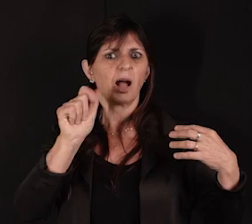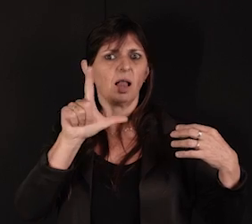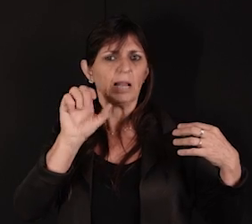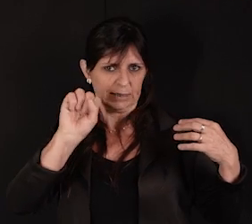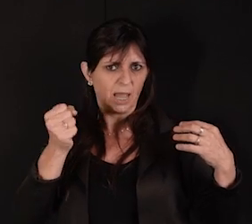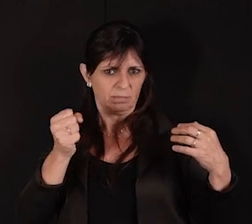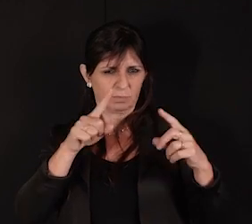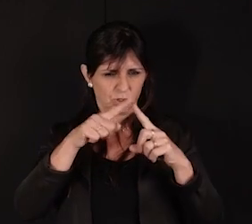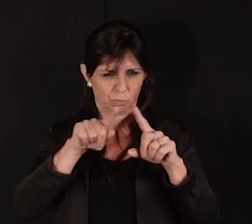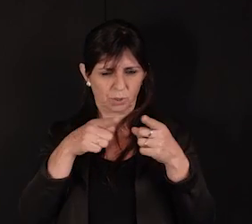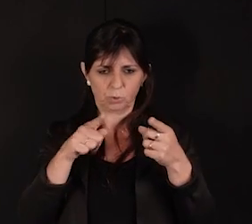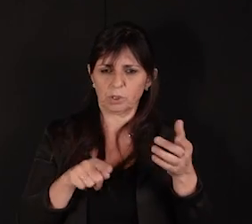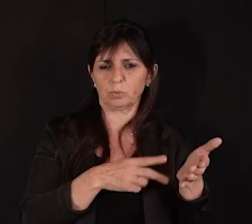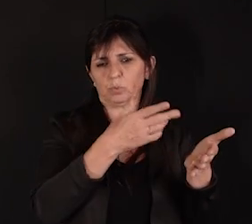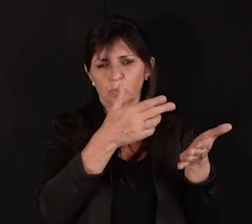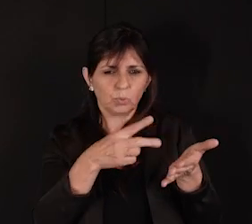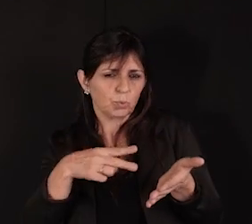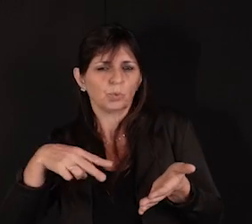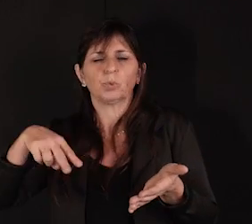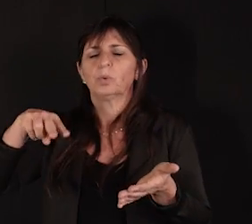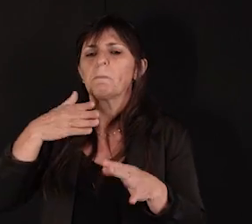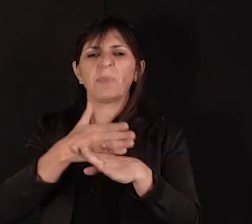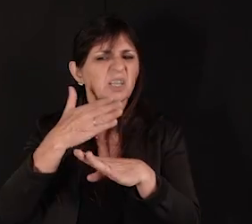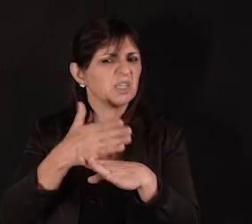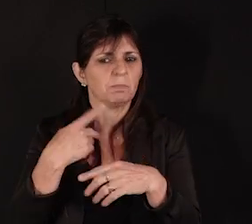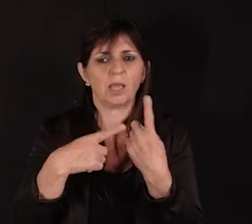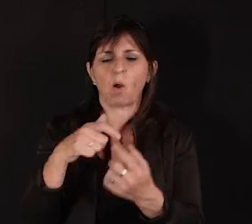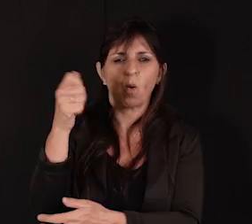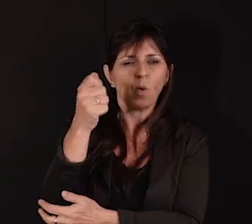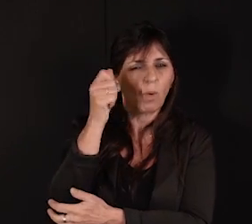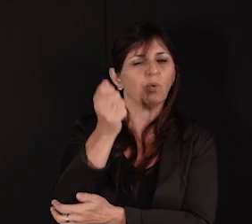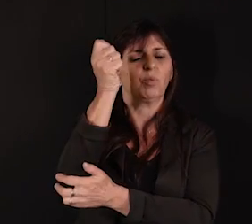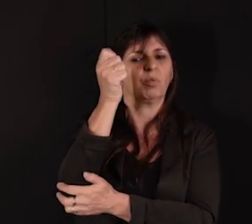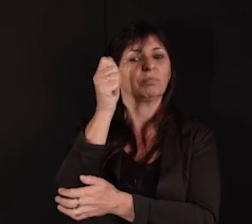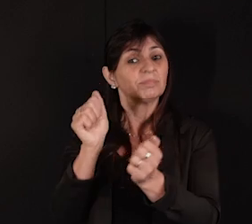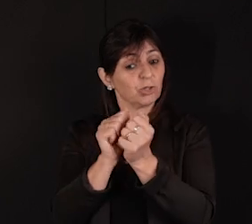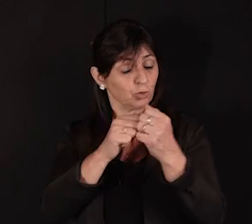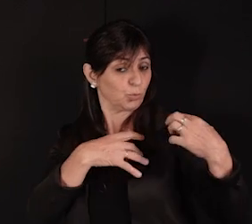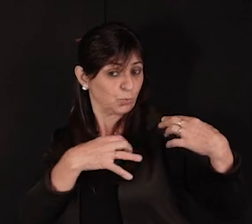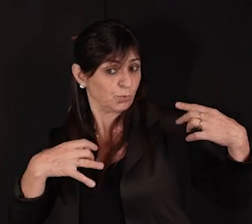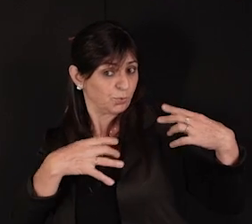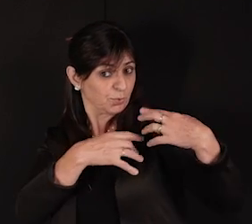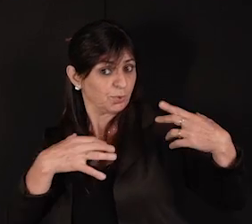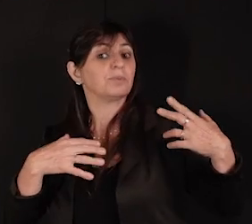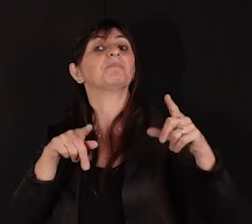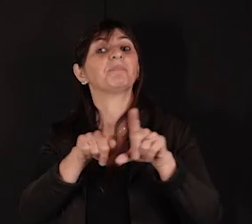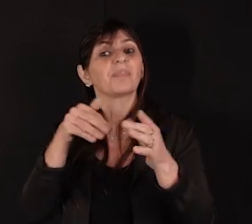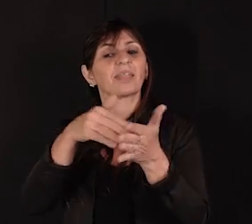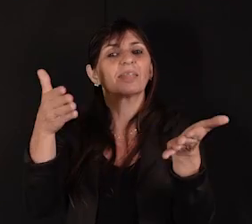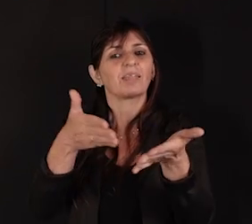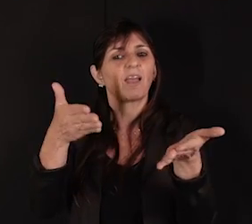Inclusive, participei em rodeios, ganhei alguns rodeios, um concurso de gaita com ela. E até